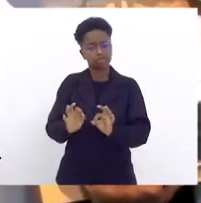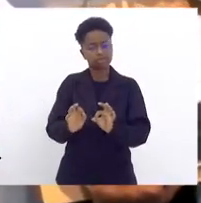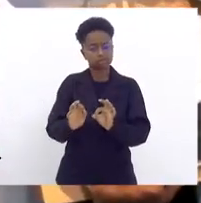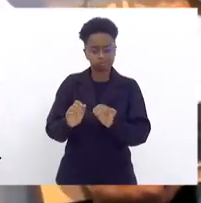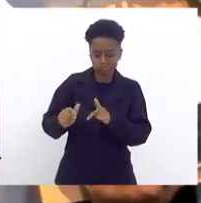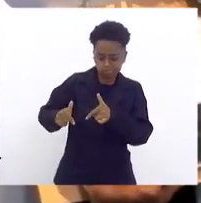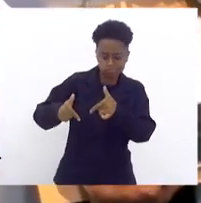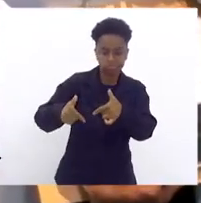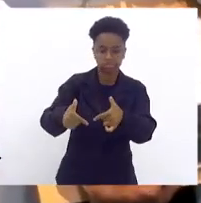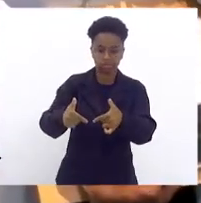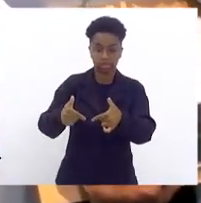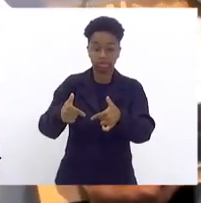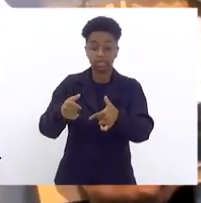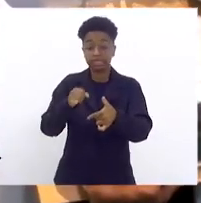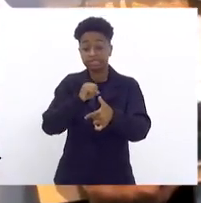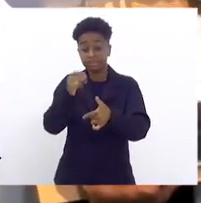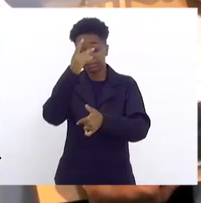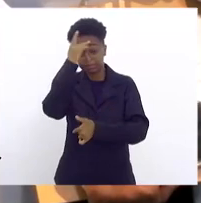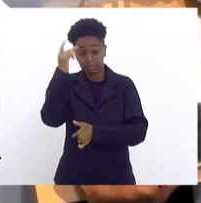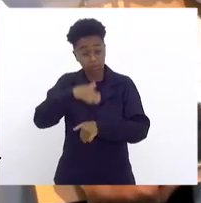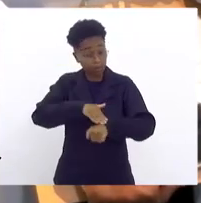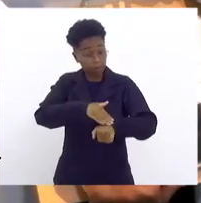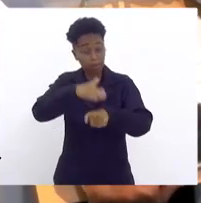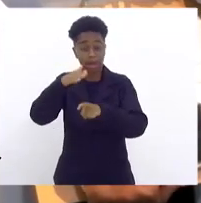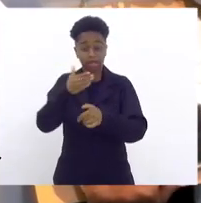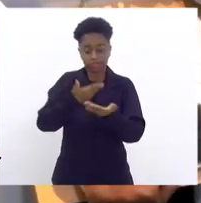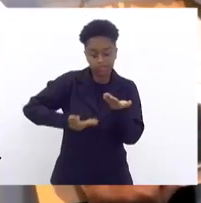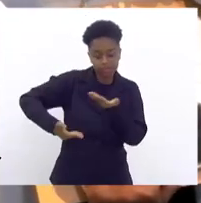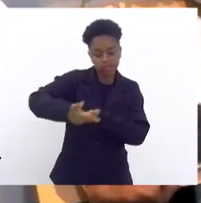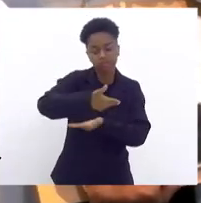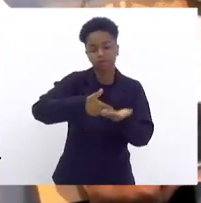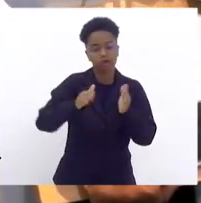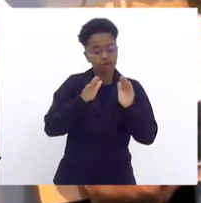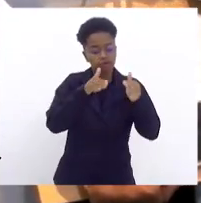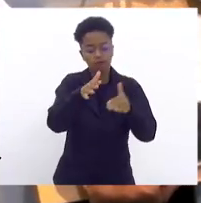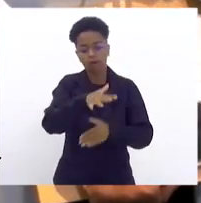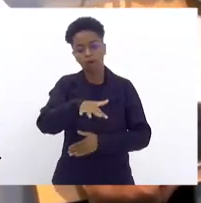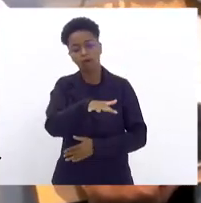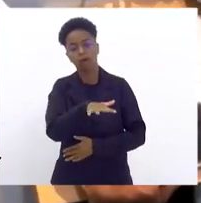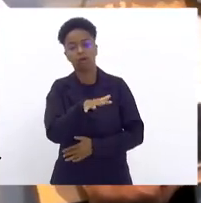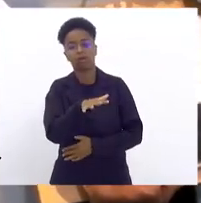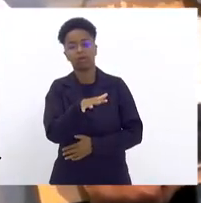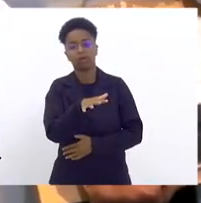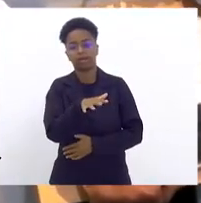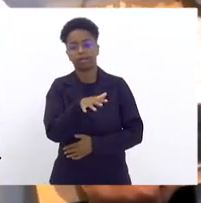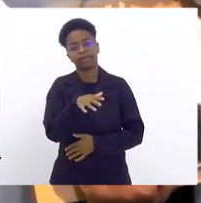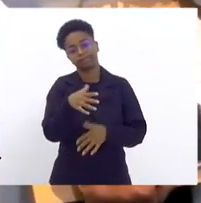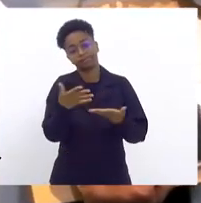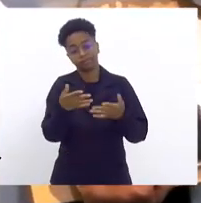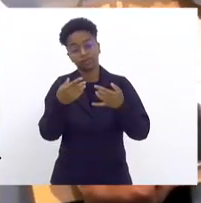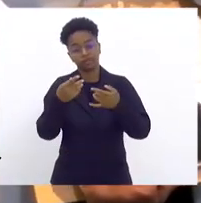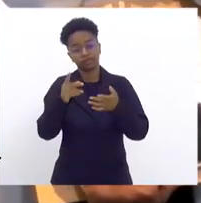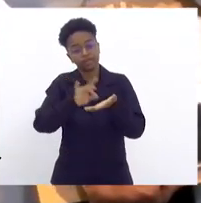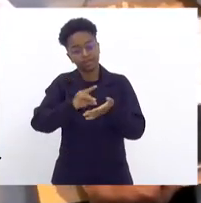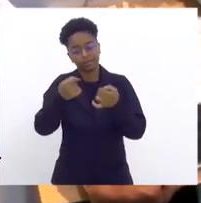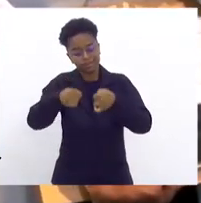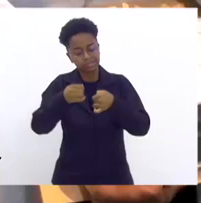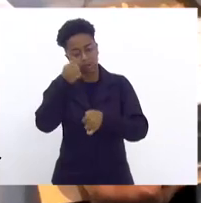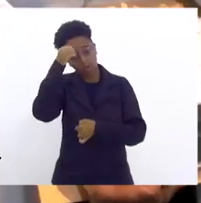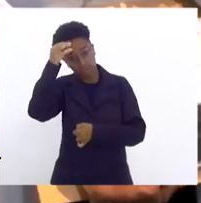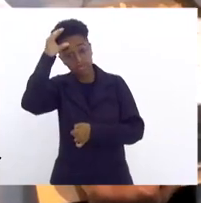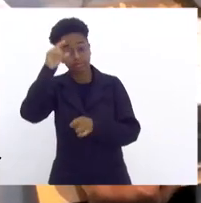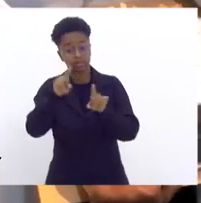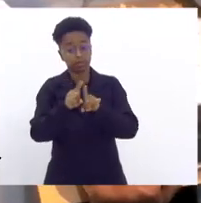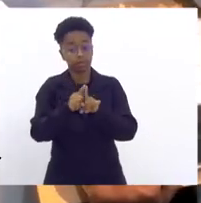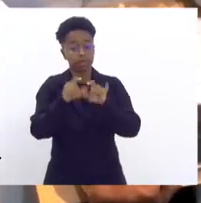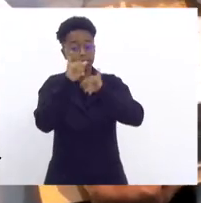frentes quanto mais olhares tiverem voltados para essa causa daí a necessidade do conhecimento e